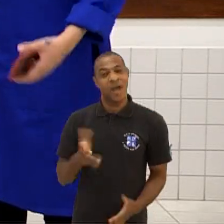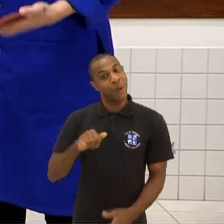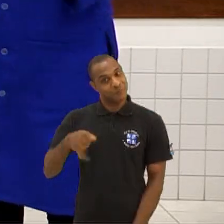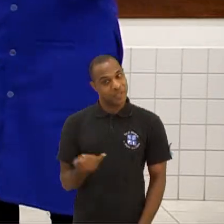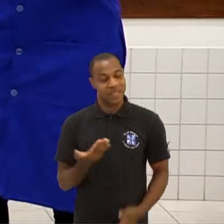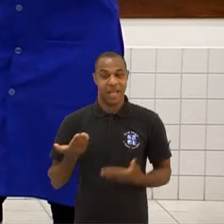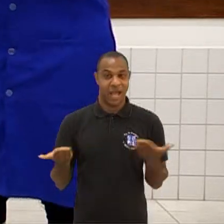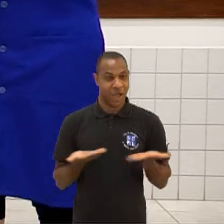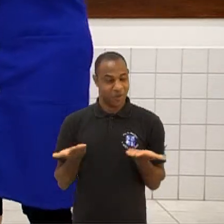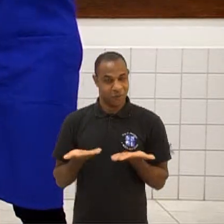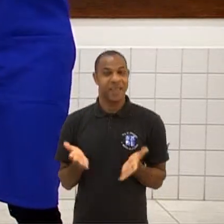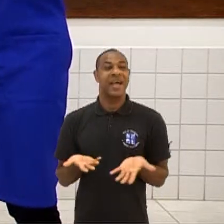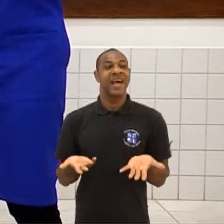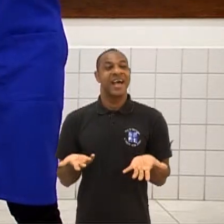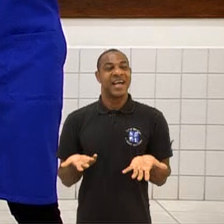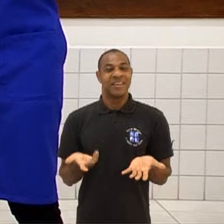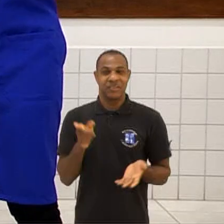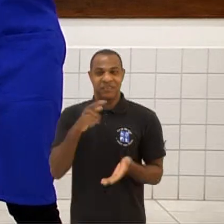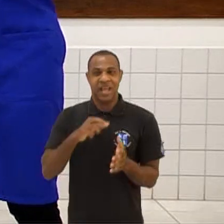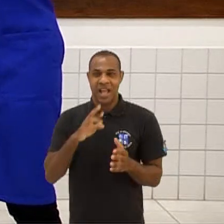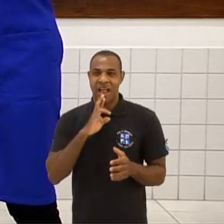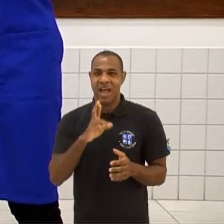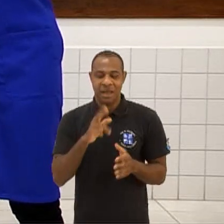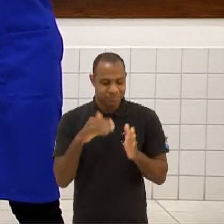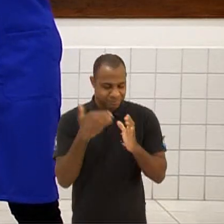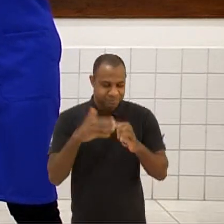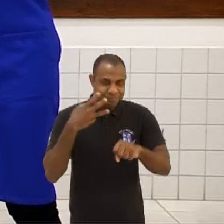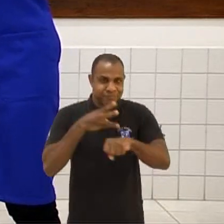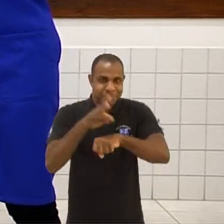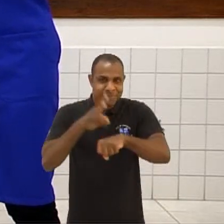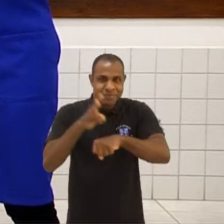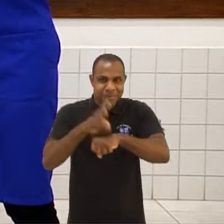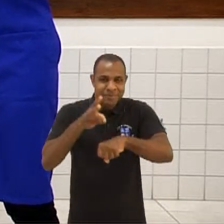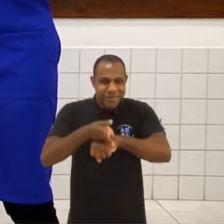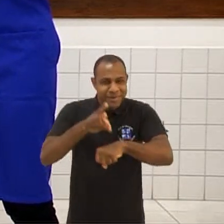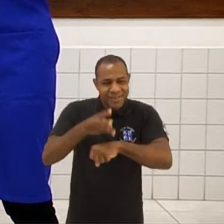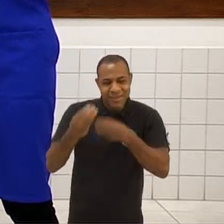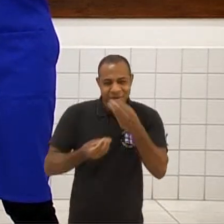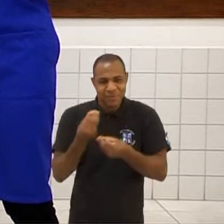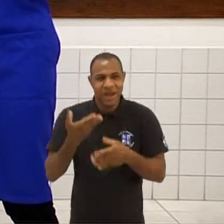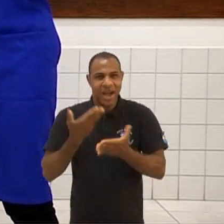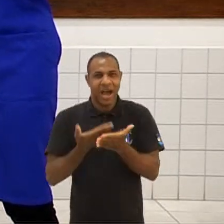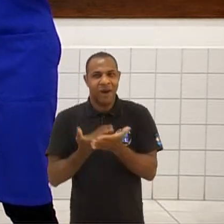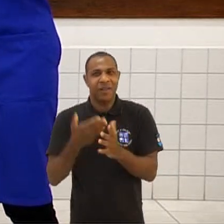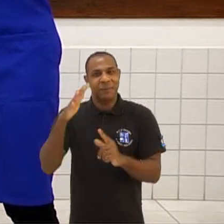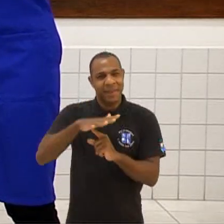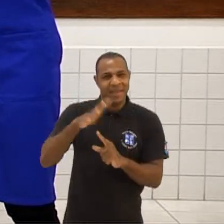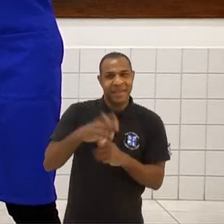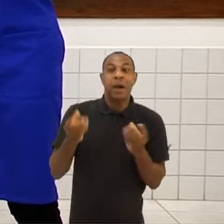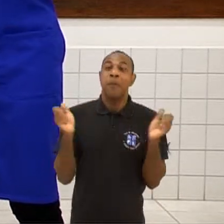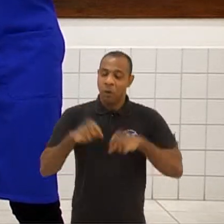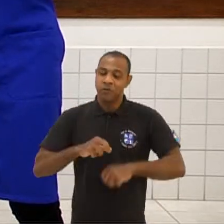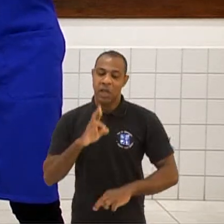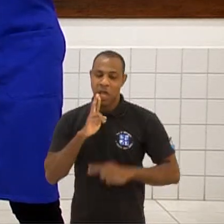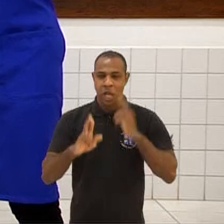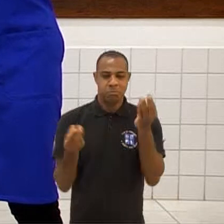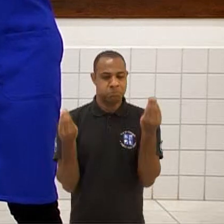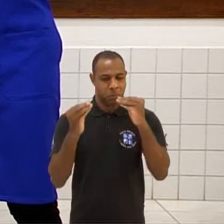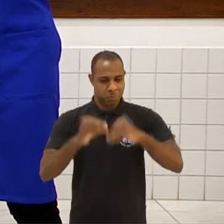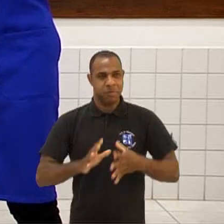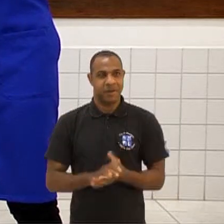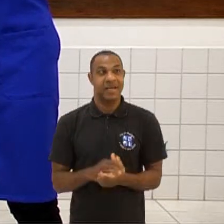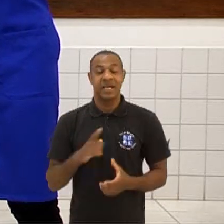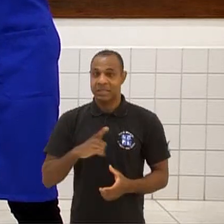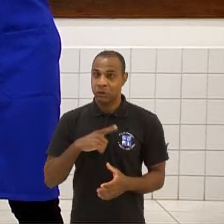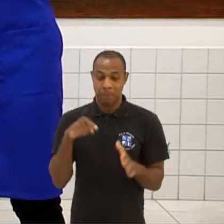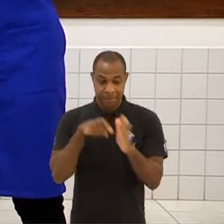aí, né, Suelen? Enquanto você lê alguns recadinhos, o pessoal que está com o aplicativo do Aula Paraná também pode responder para a gente. Está rolando uma